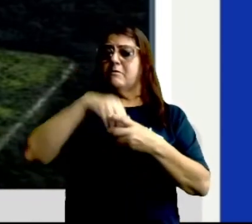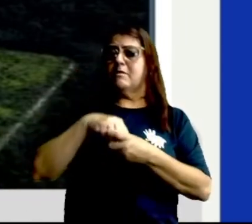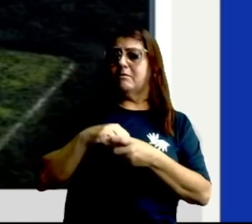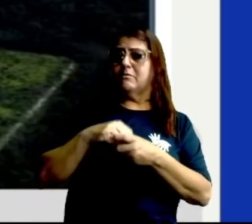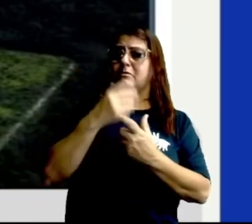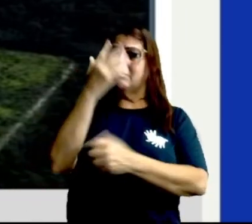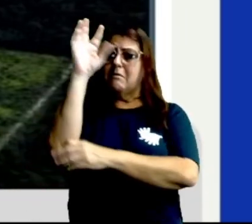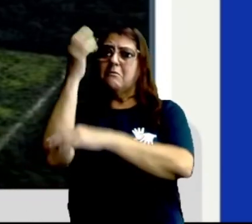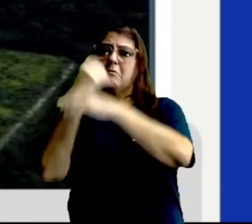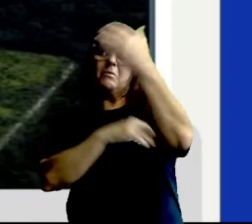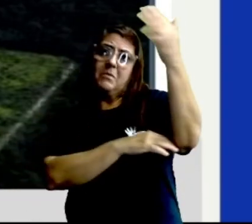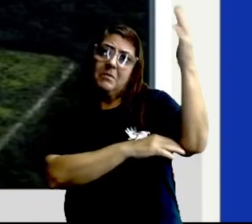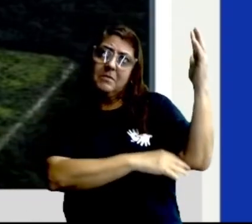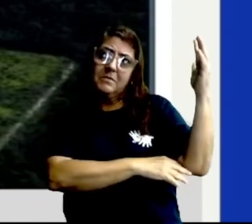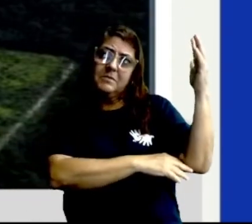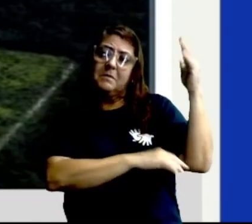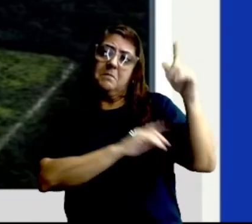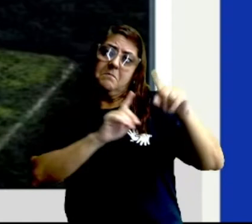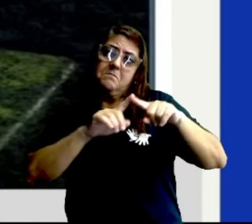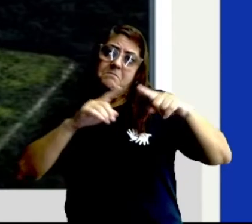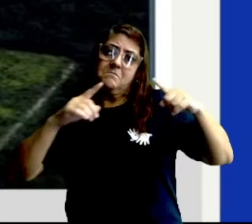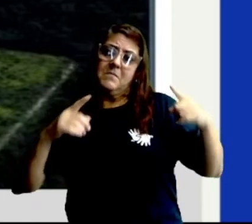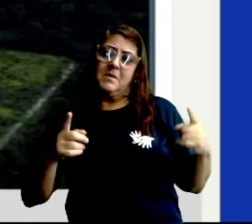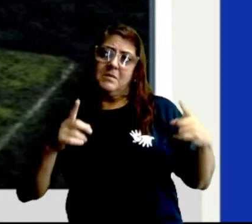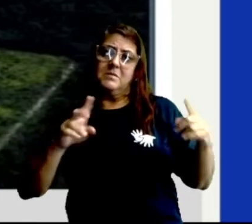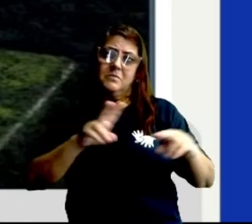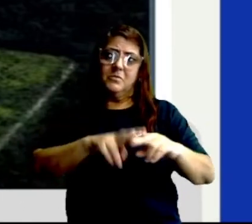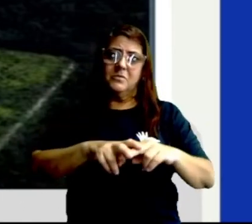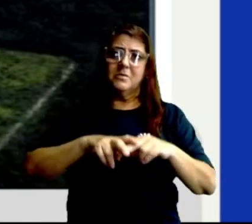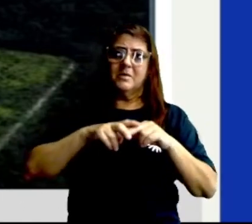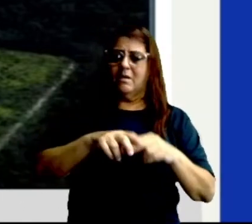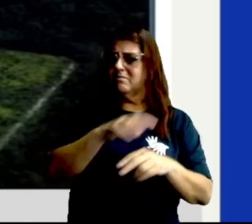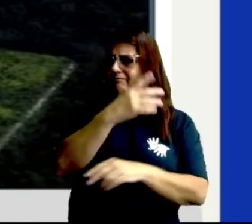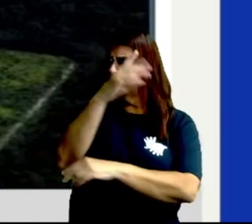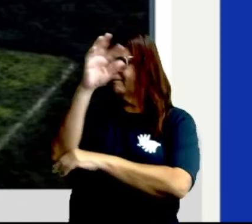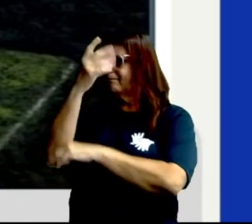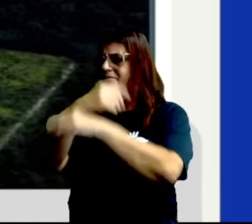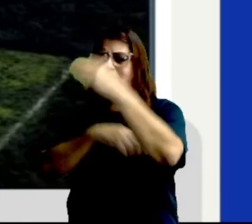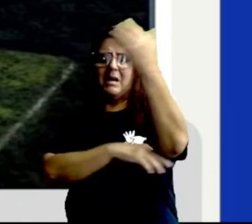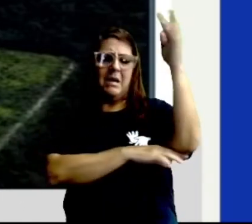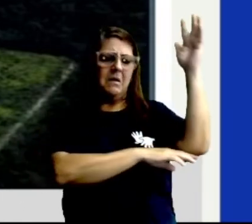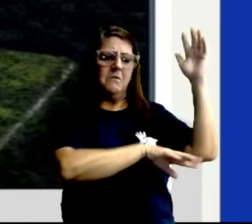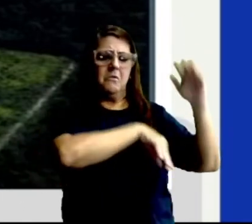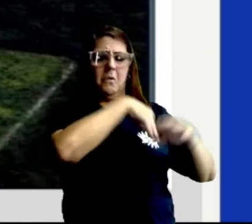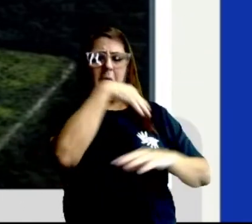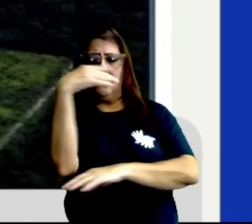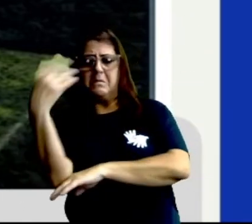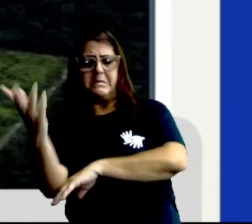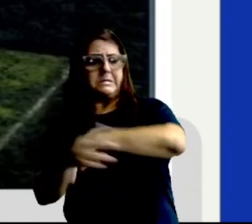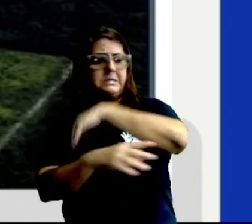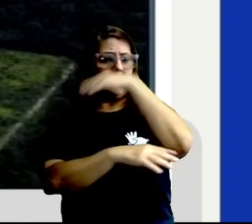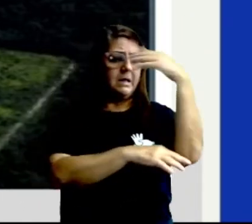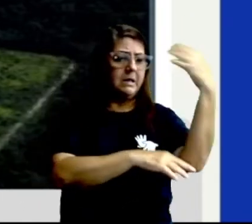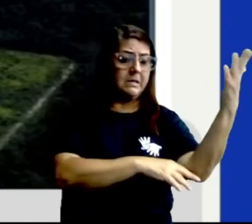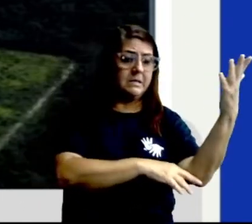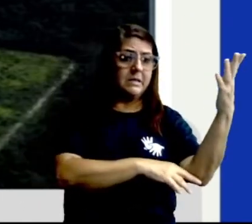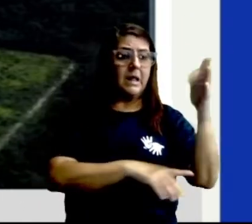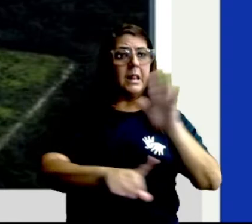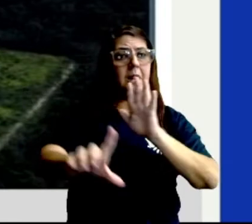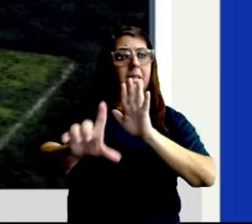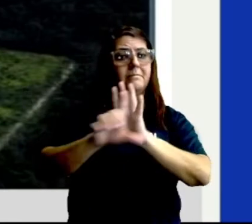esse campo de futebol na o bonito não gente Isso aí foi desmatamento árvores que foram cortadas muitas vezes